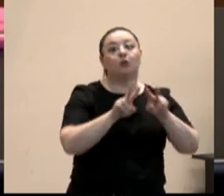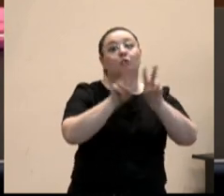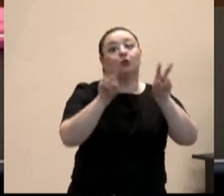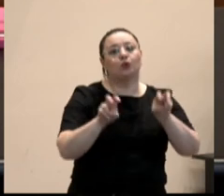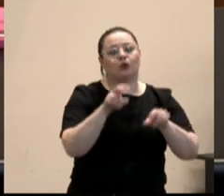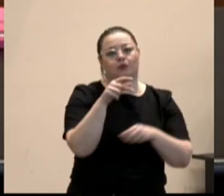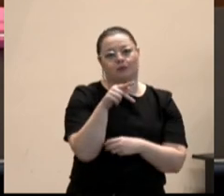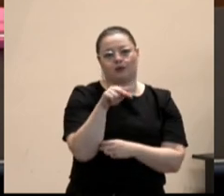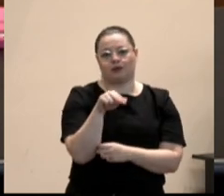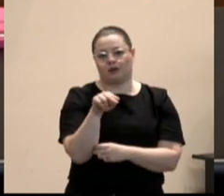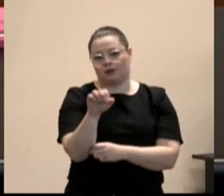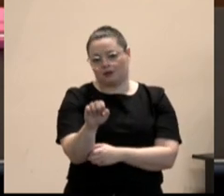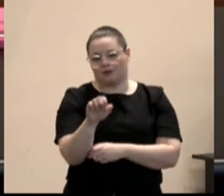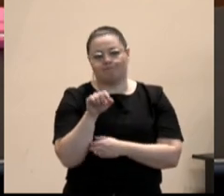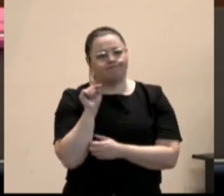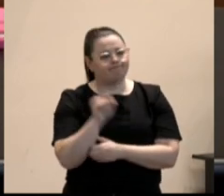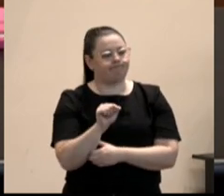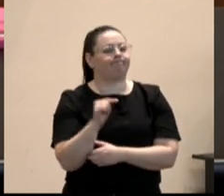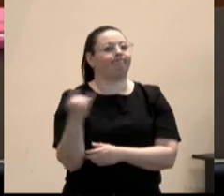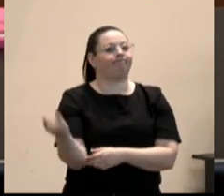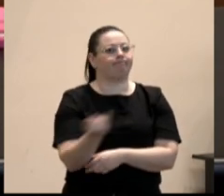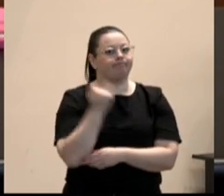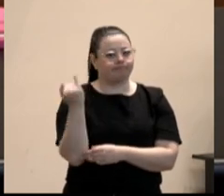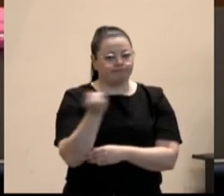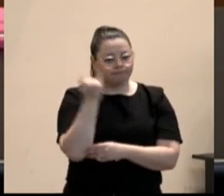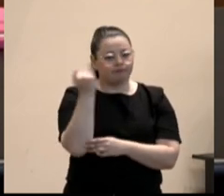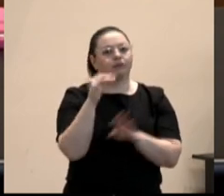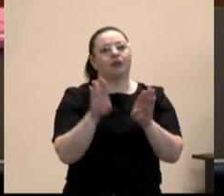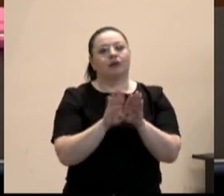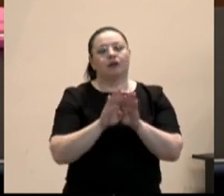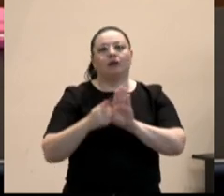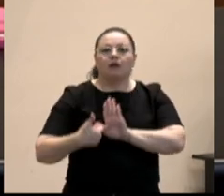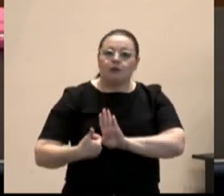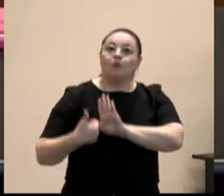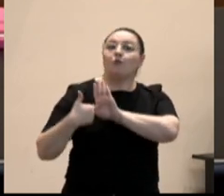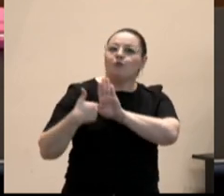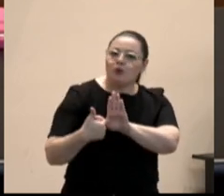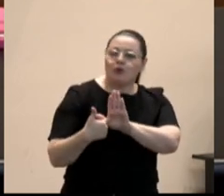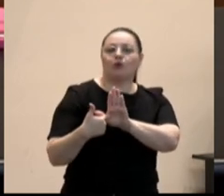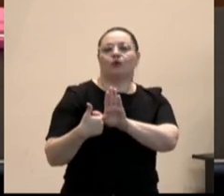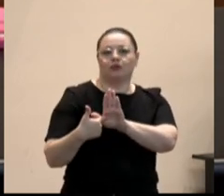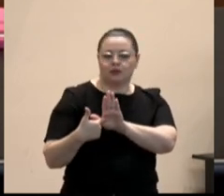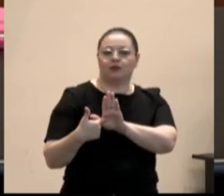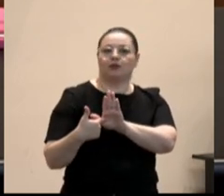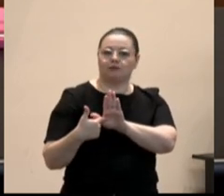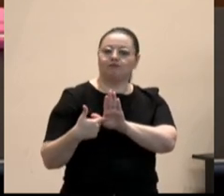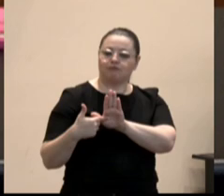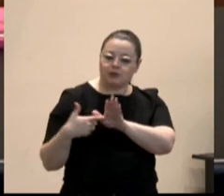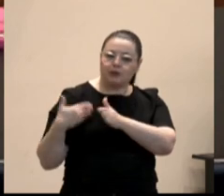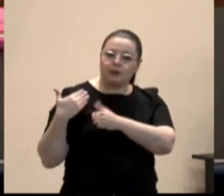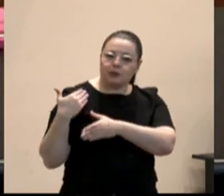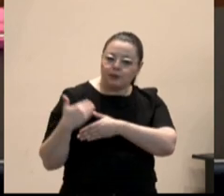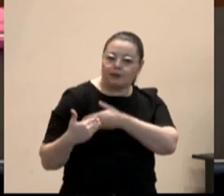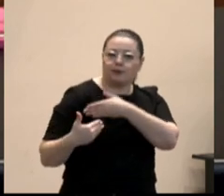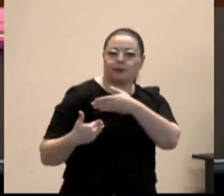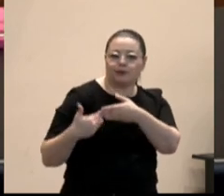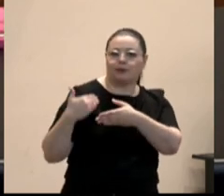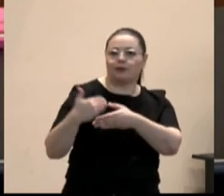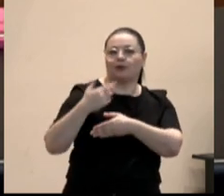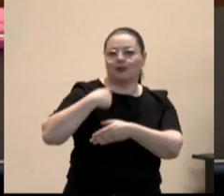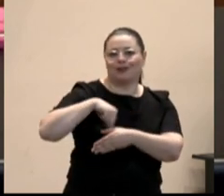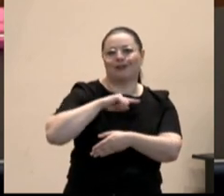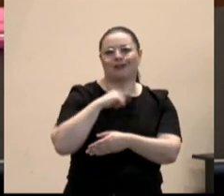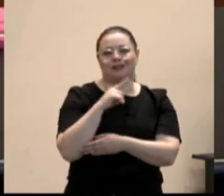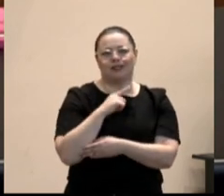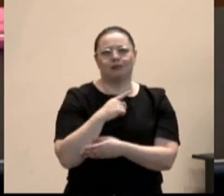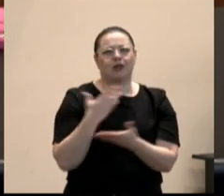isso foi da maior importância e o sinal e o início de todo esse processo que hoje nós temos, né, que foi entregue